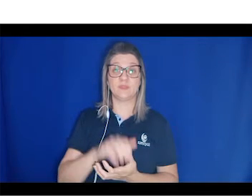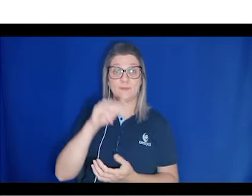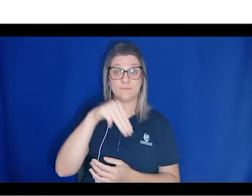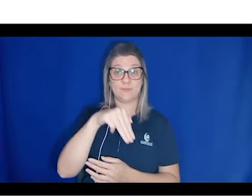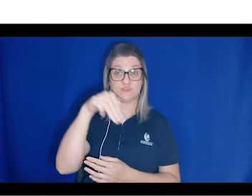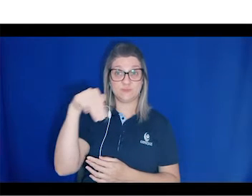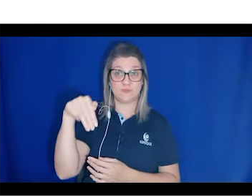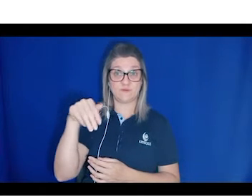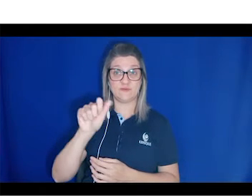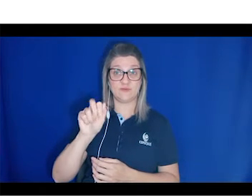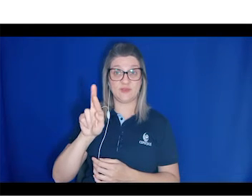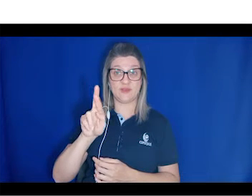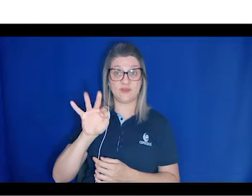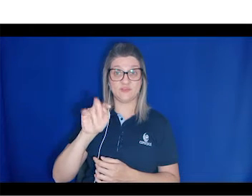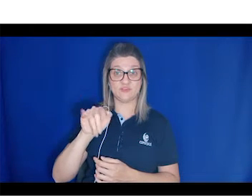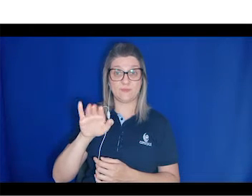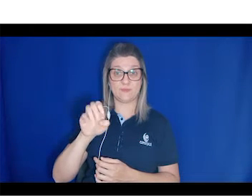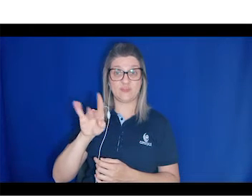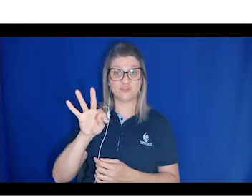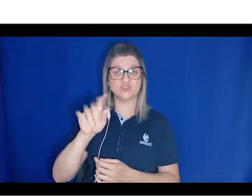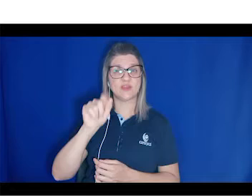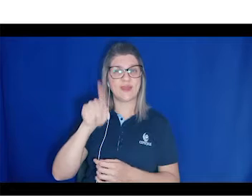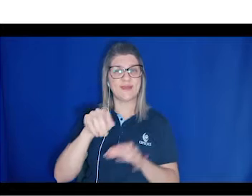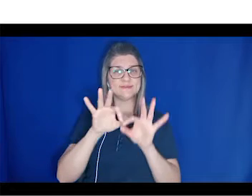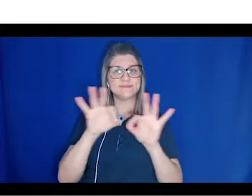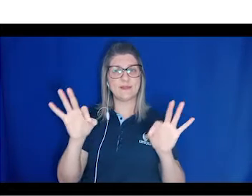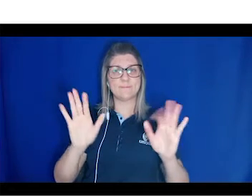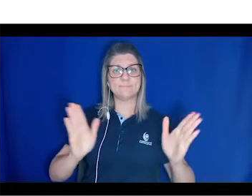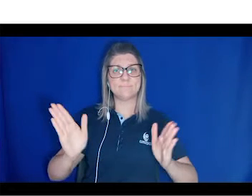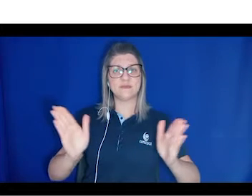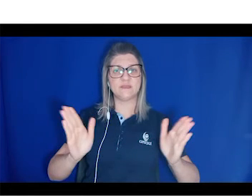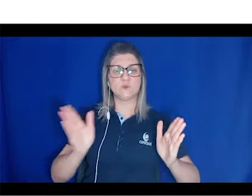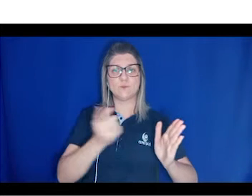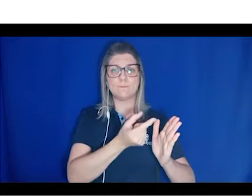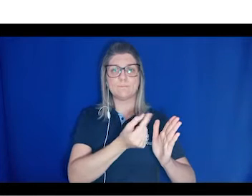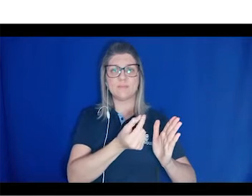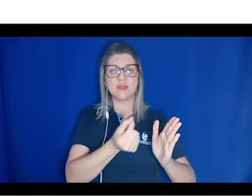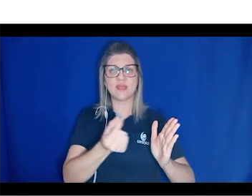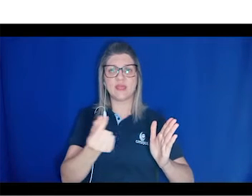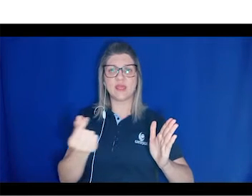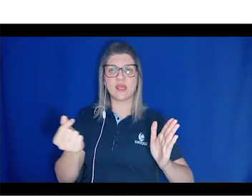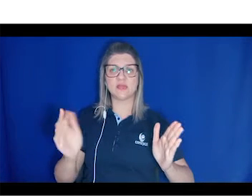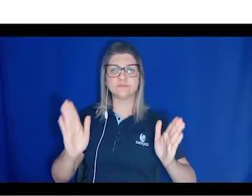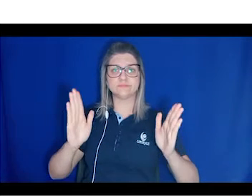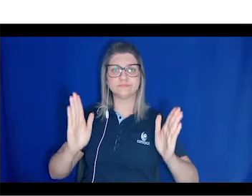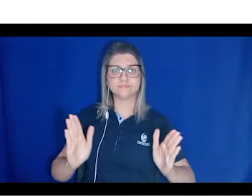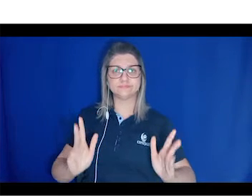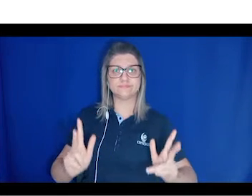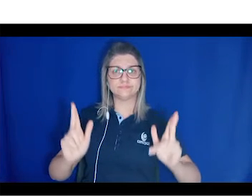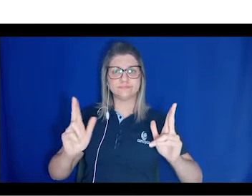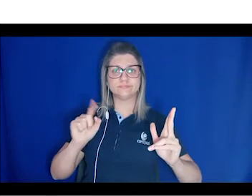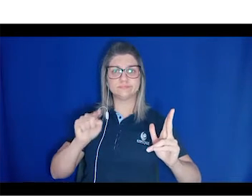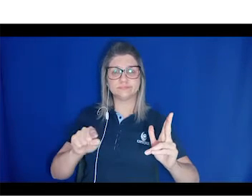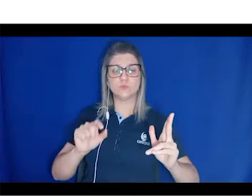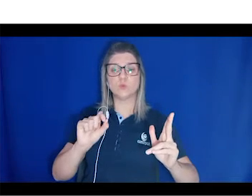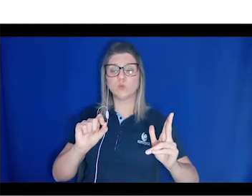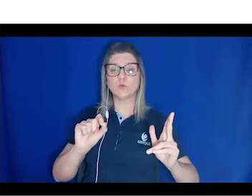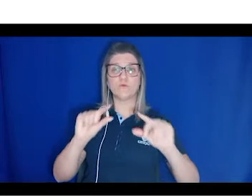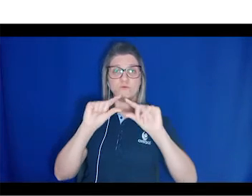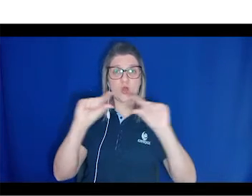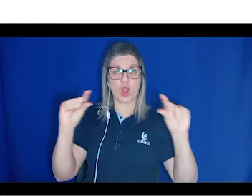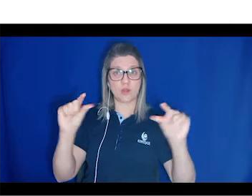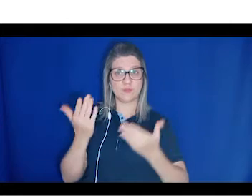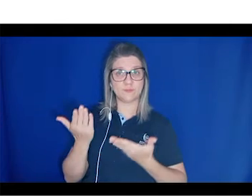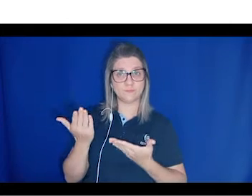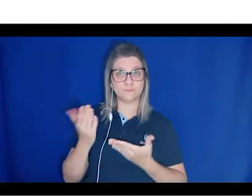média móvel aritmética é a média simples de um período de preço selecionado, ou seja, fórmula P1, período